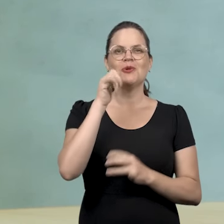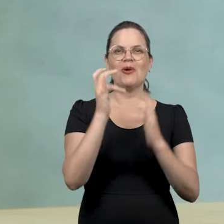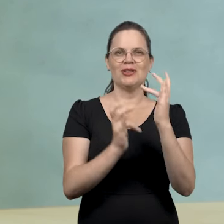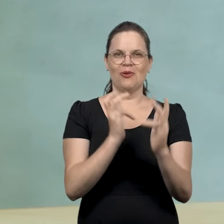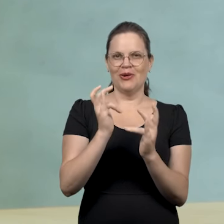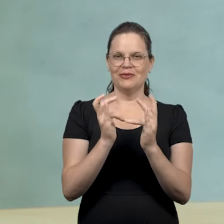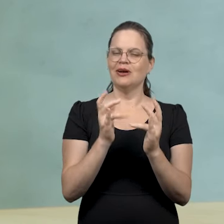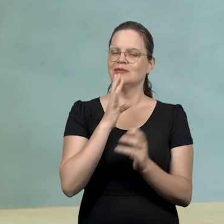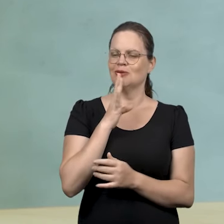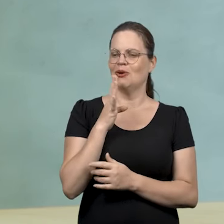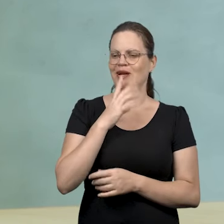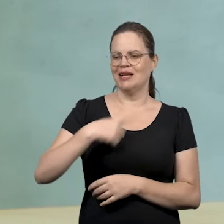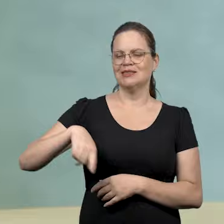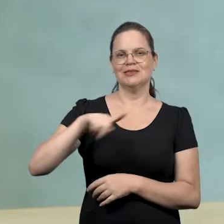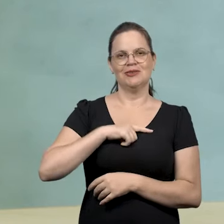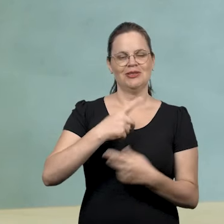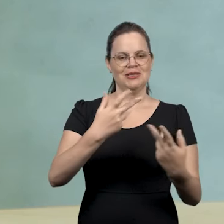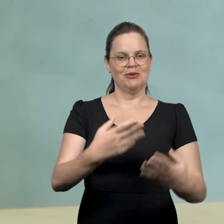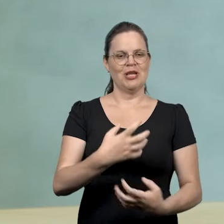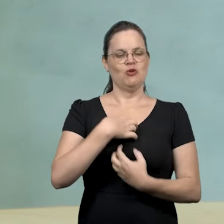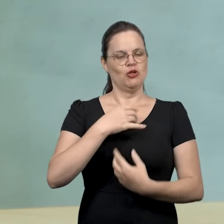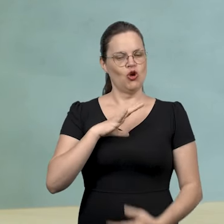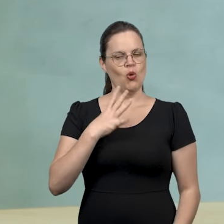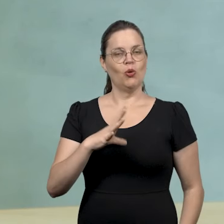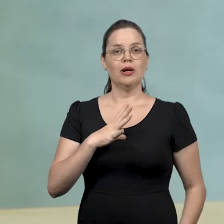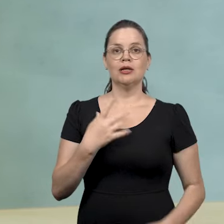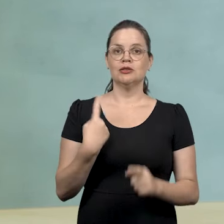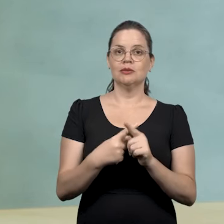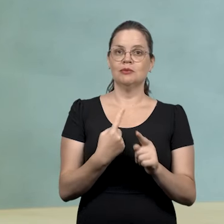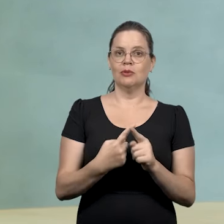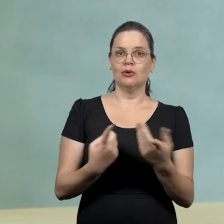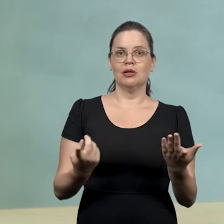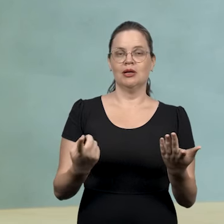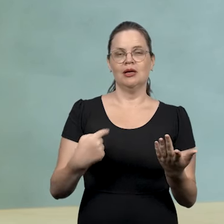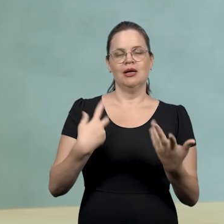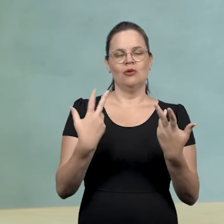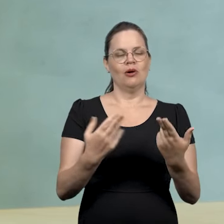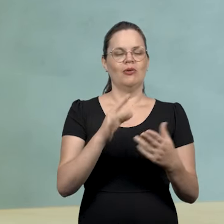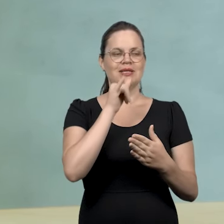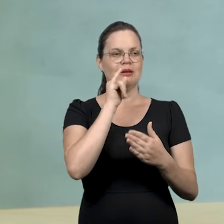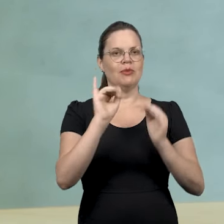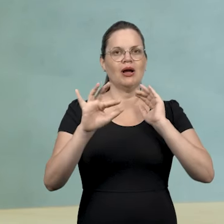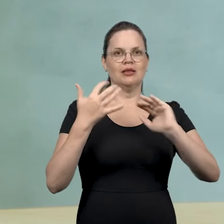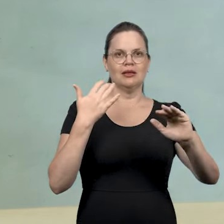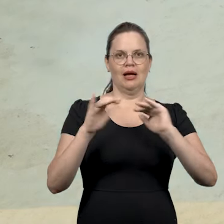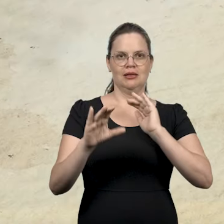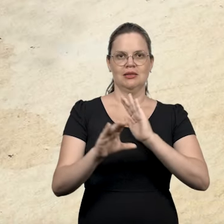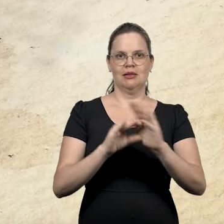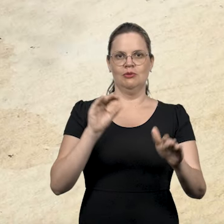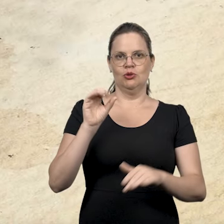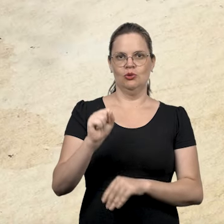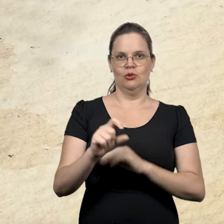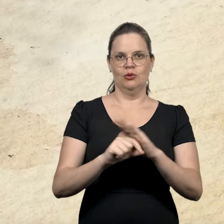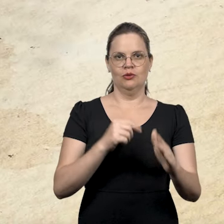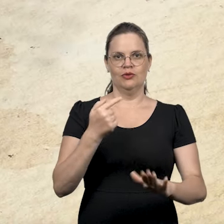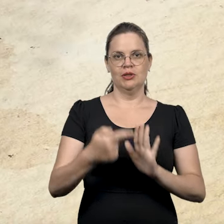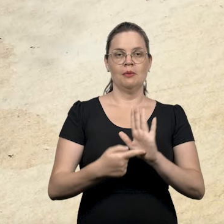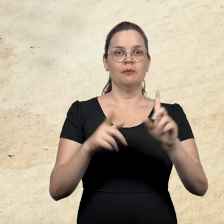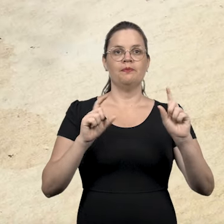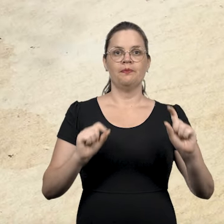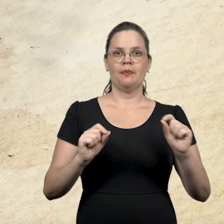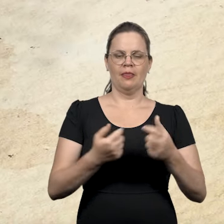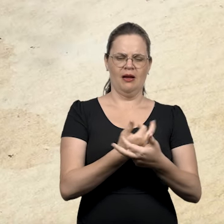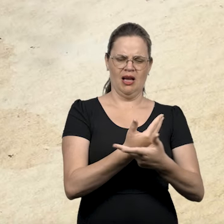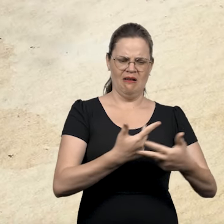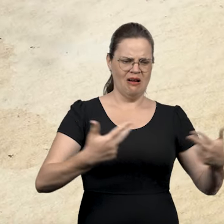Cristo, ela conhece esse sentimento. Esse sentimento ele é declarado, por exemplo, em Cantares, capítulo 8, verso 7. As